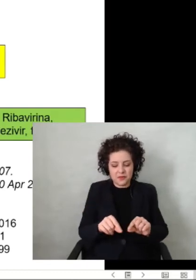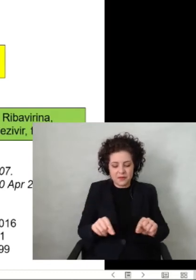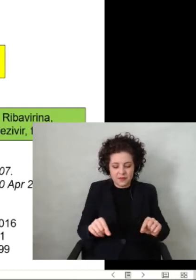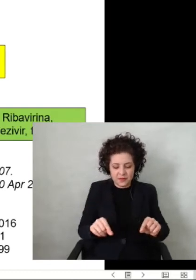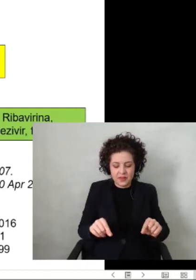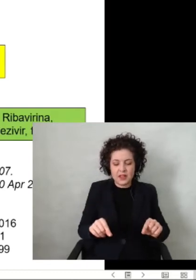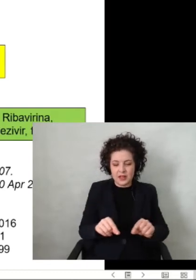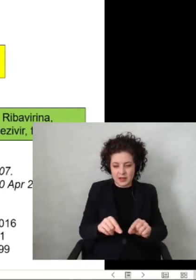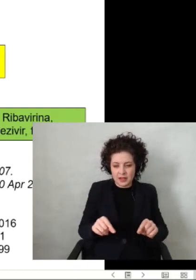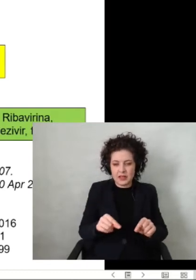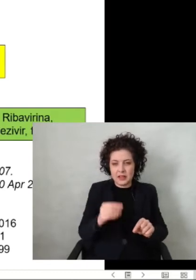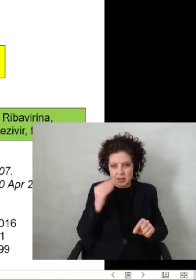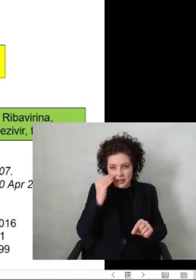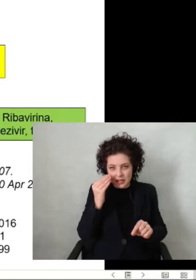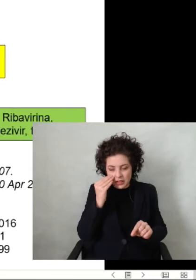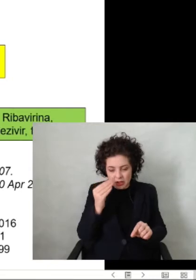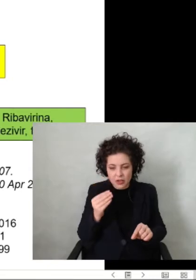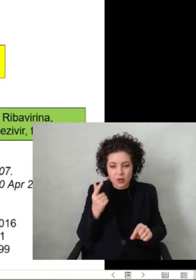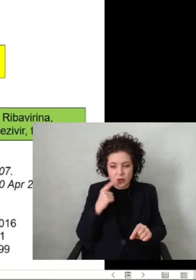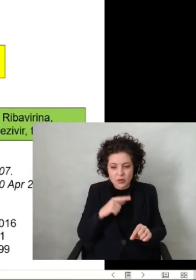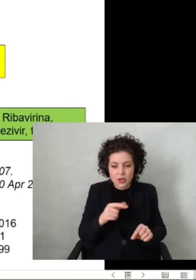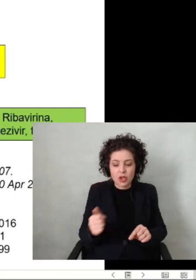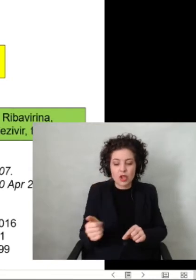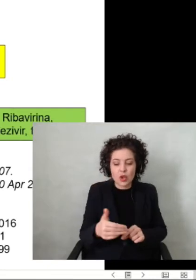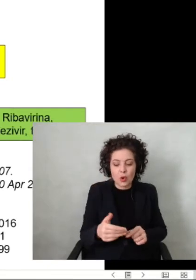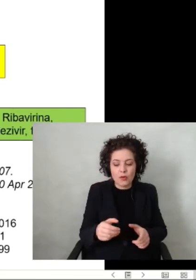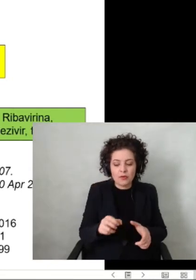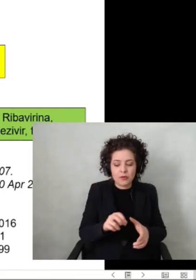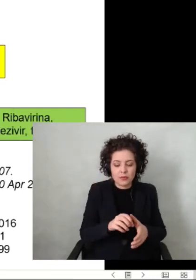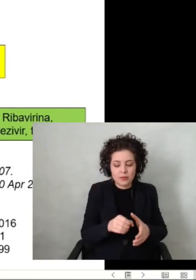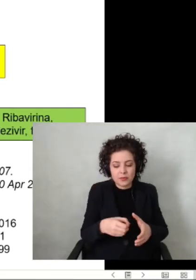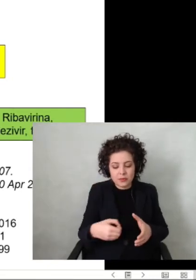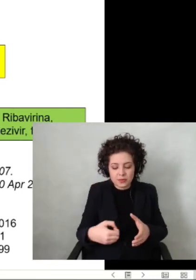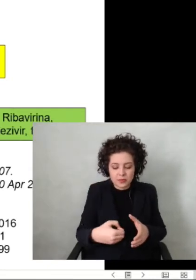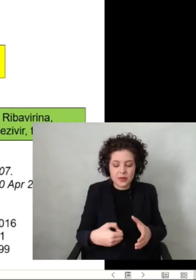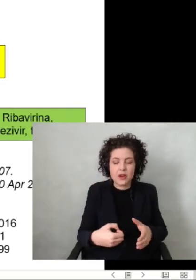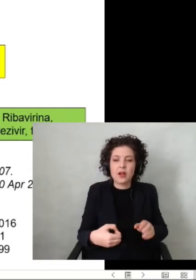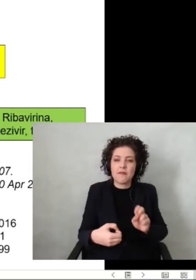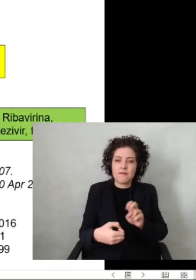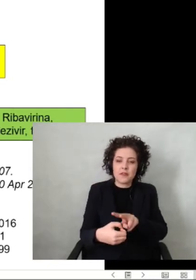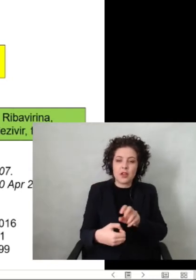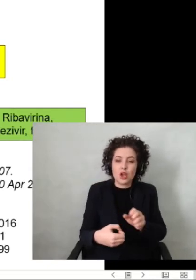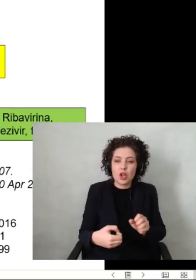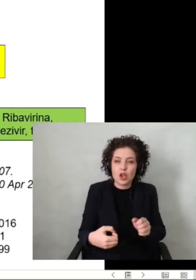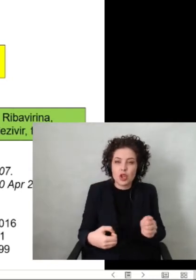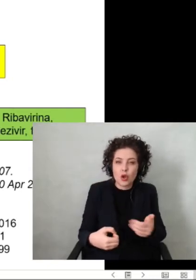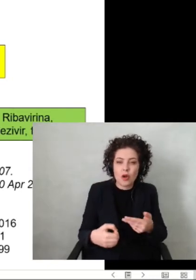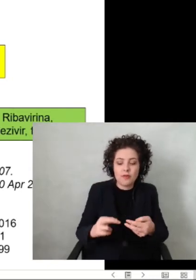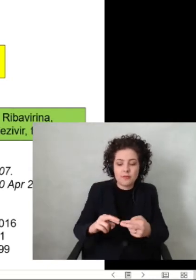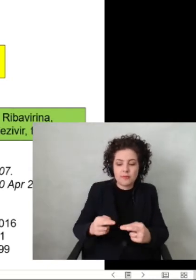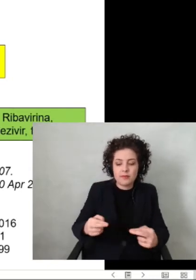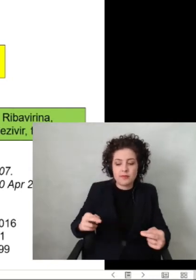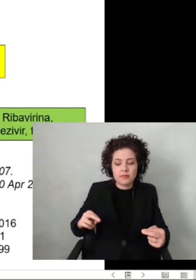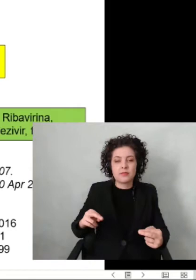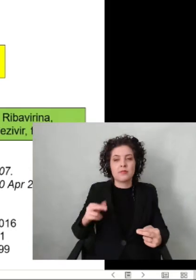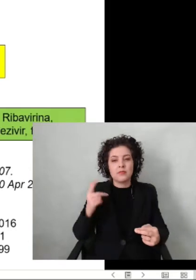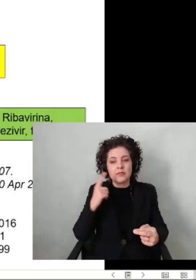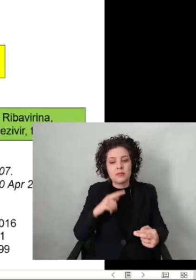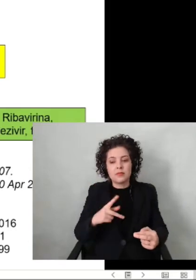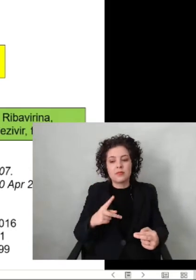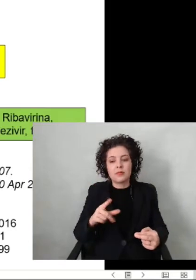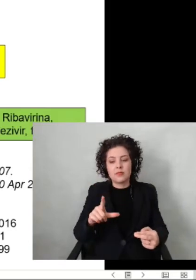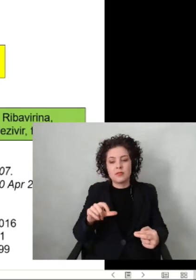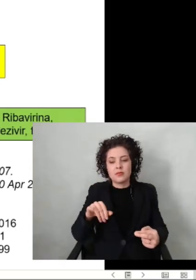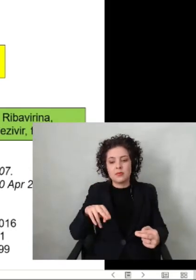para fazer um novo vírus, e aqui você pode interferir na replicação do RNA, a gina polimerase. E